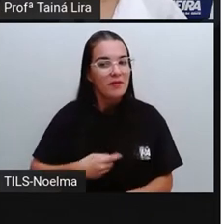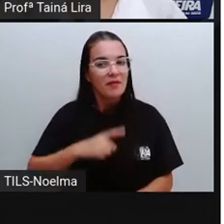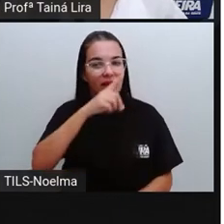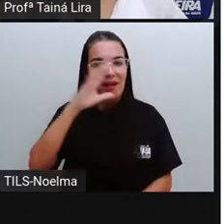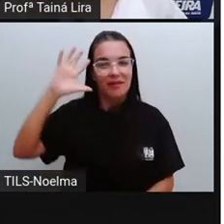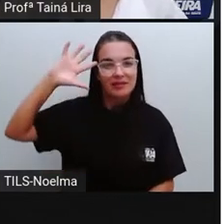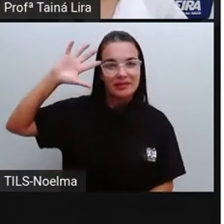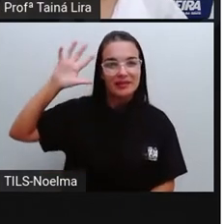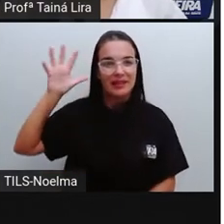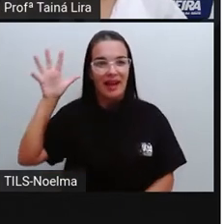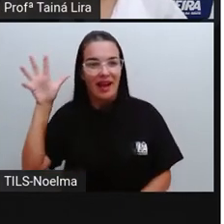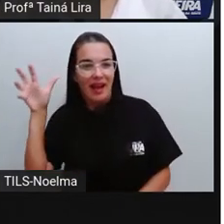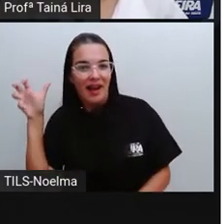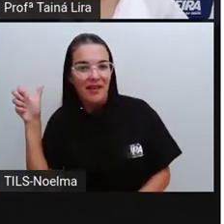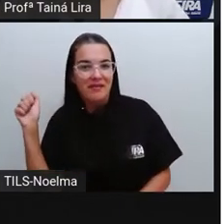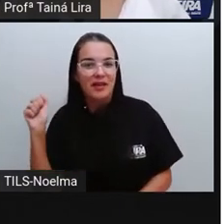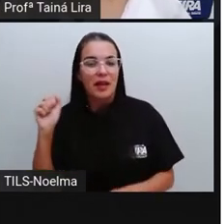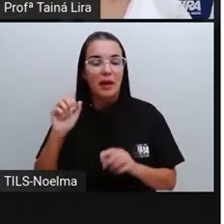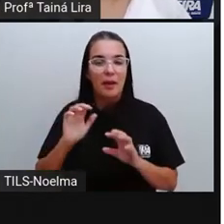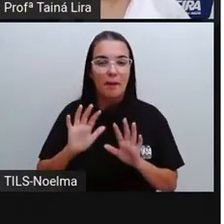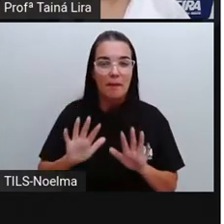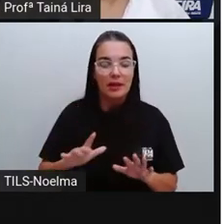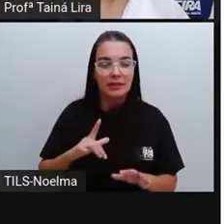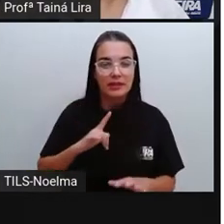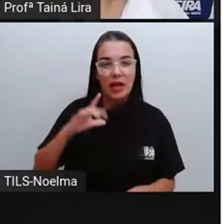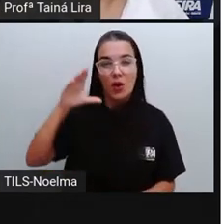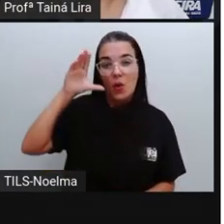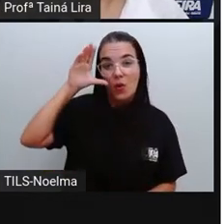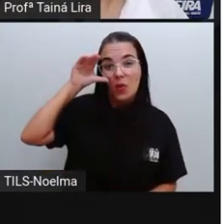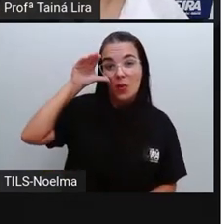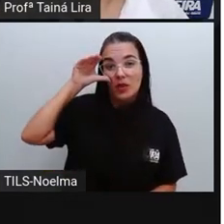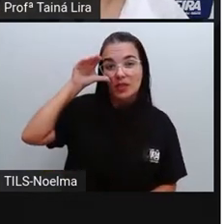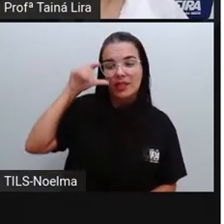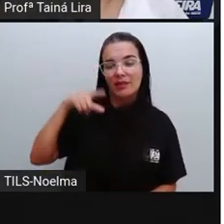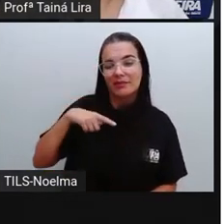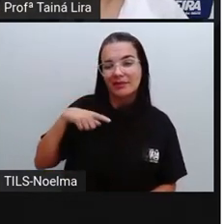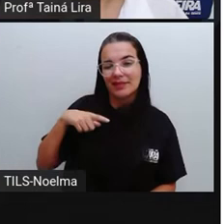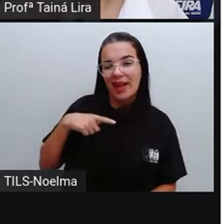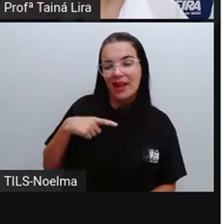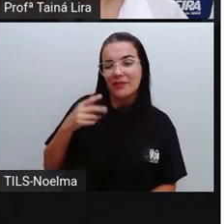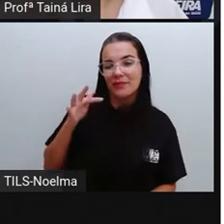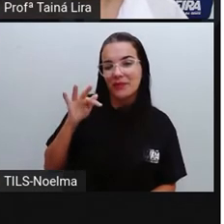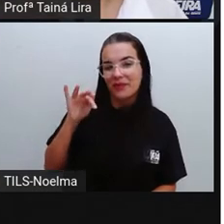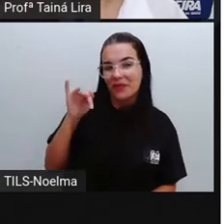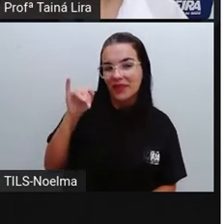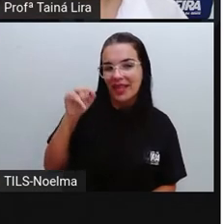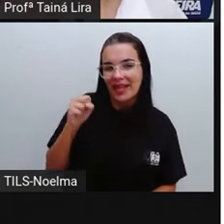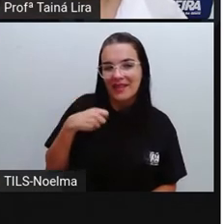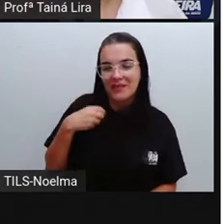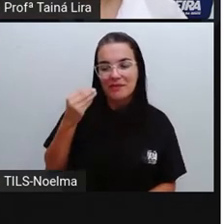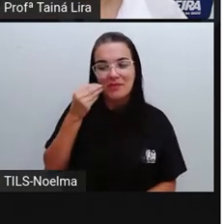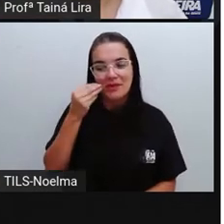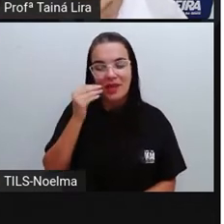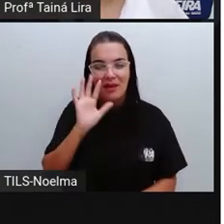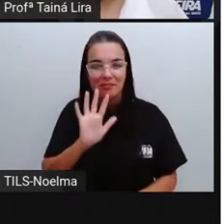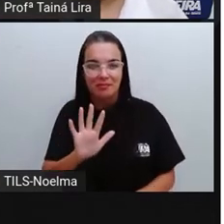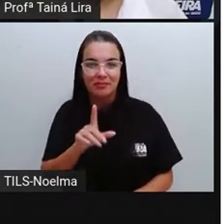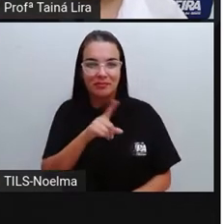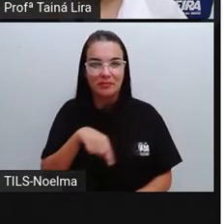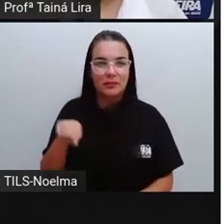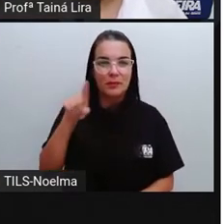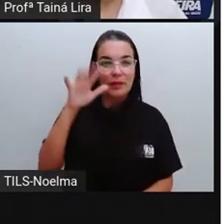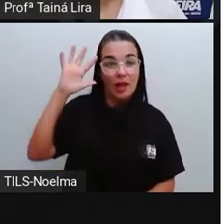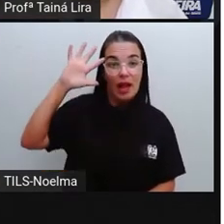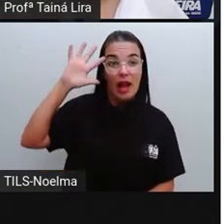savana africana, mas a gente tem uma curiosidade que eu vou deixar para o final sobre isso, tá? Sobre essa questão de viver na